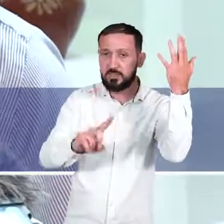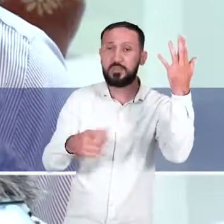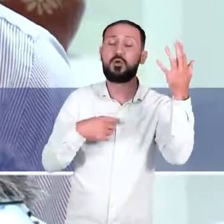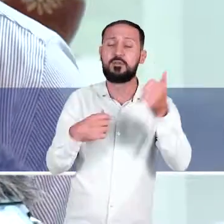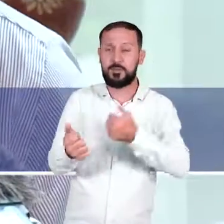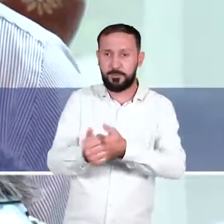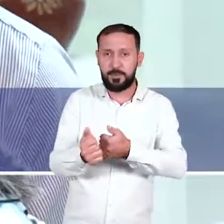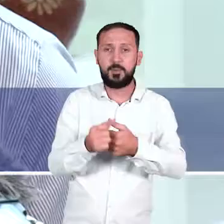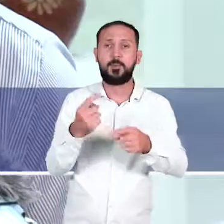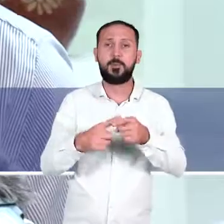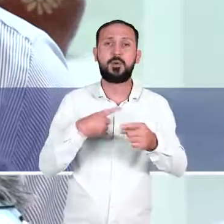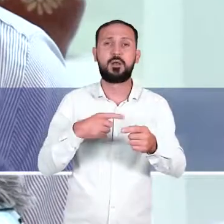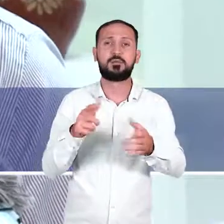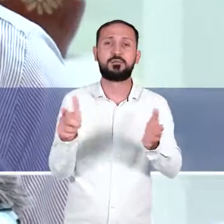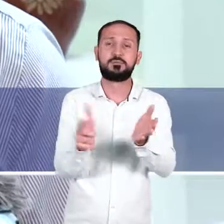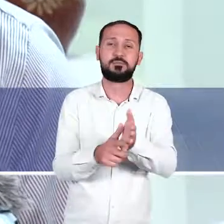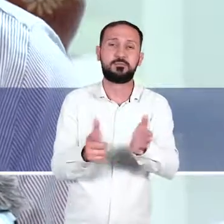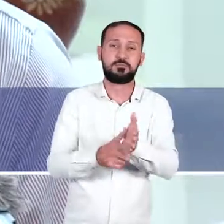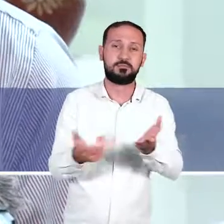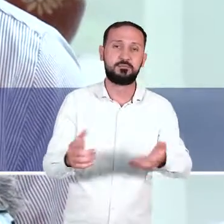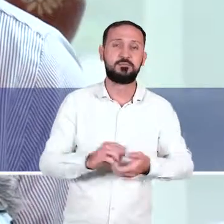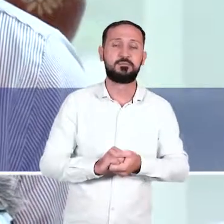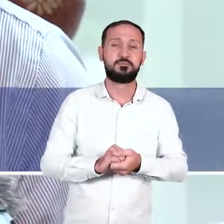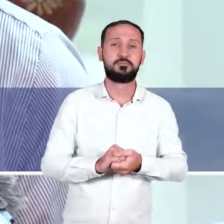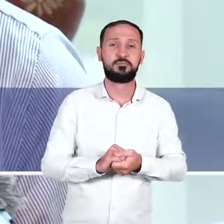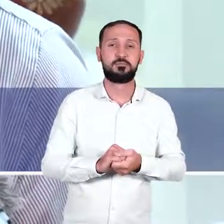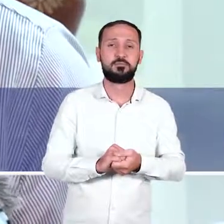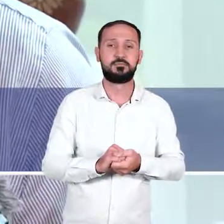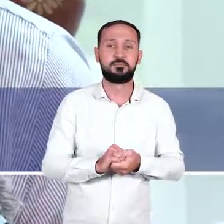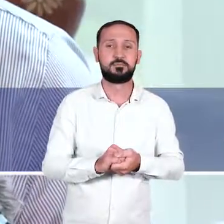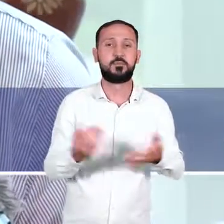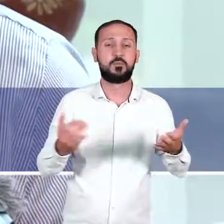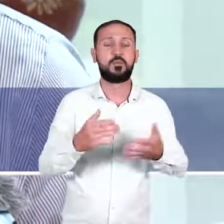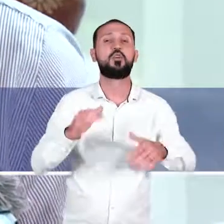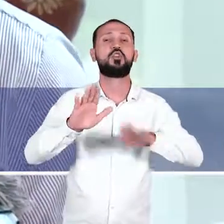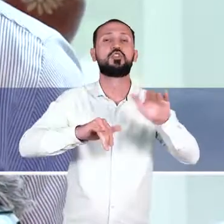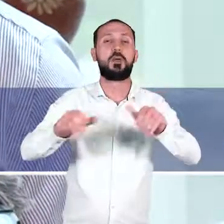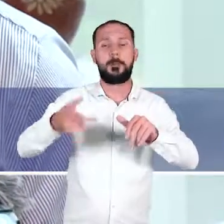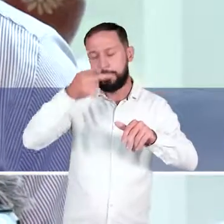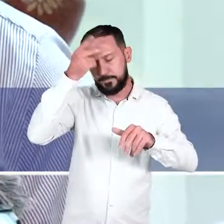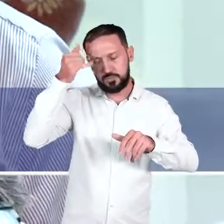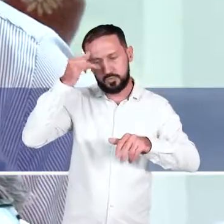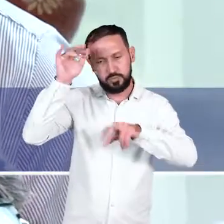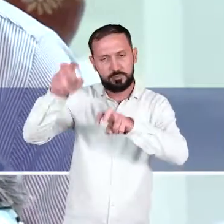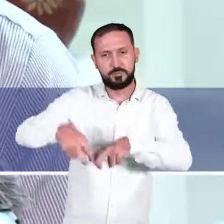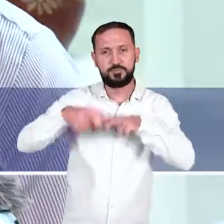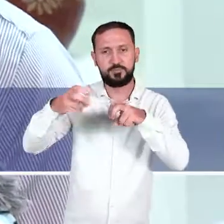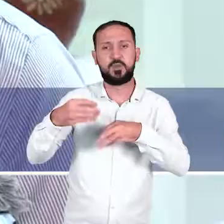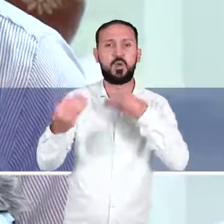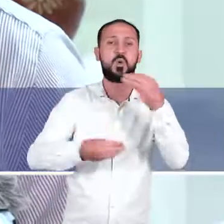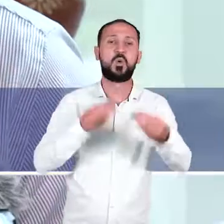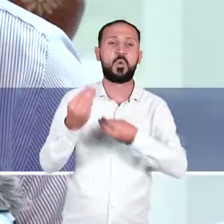agora estava tendo, justamente por conta da liminar. E a ideia agora é a gente chamar o